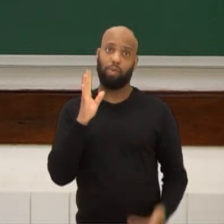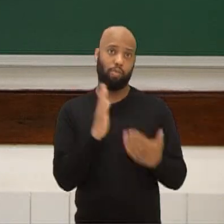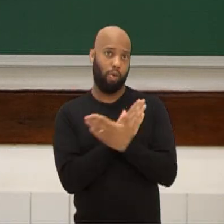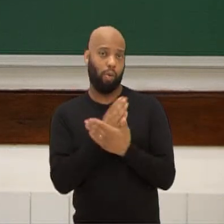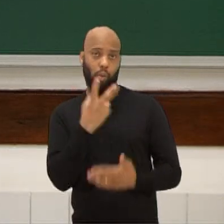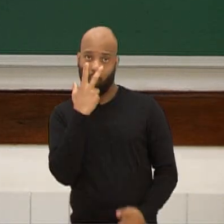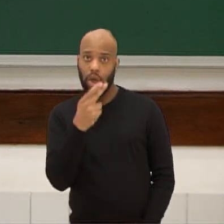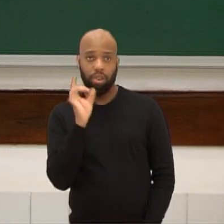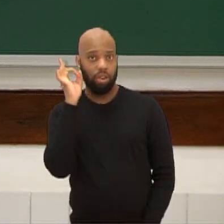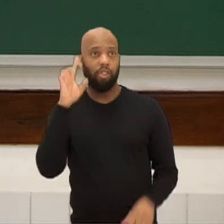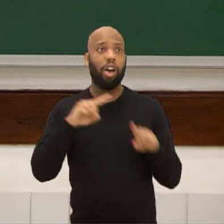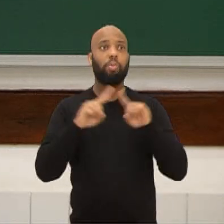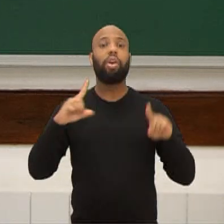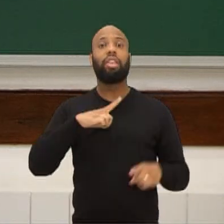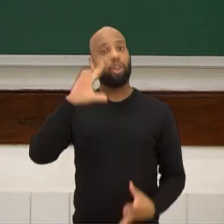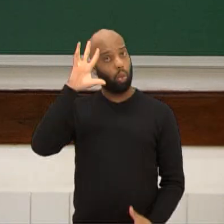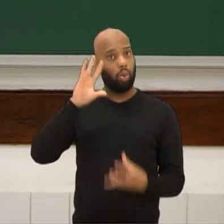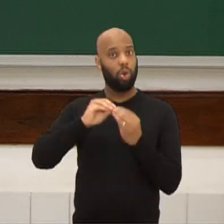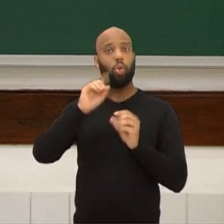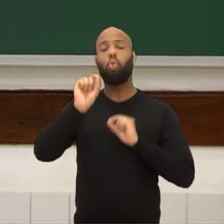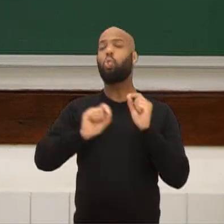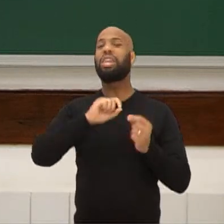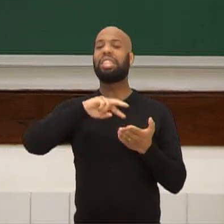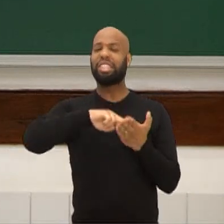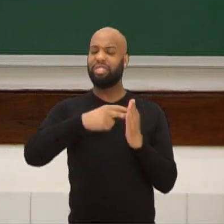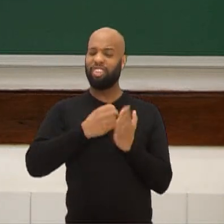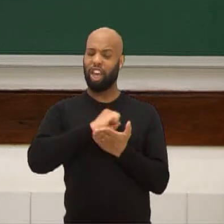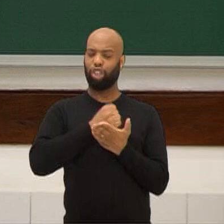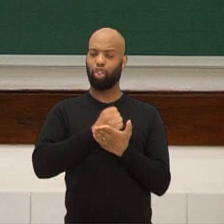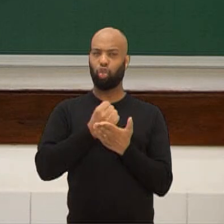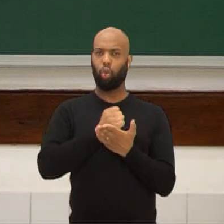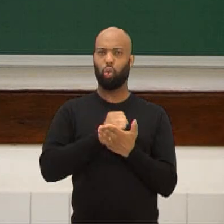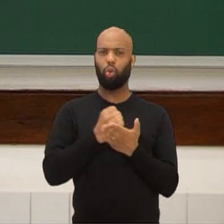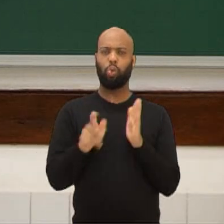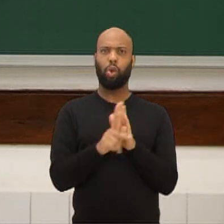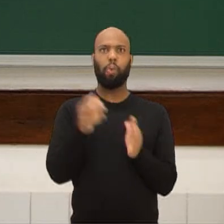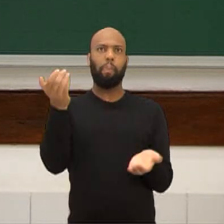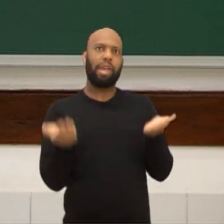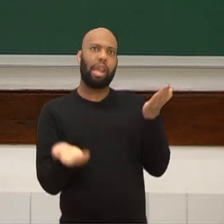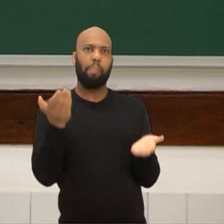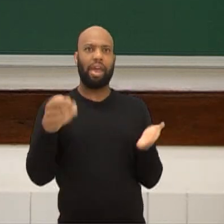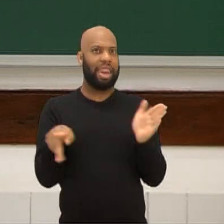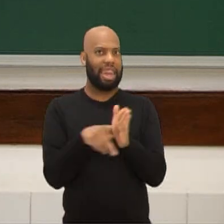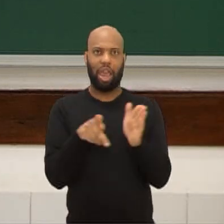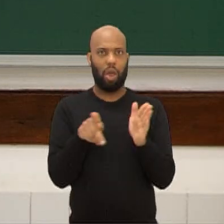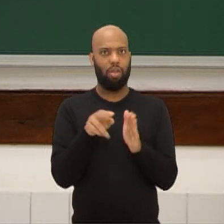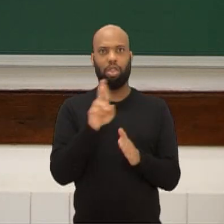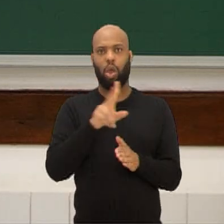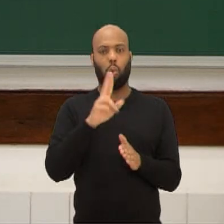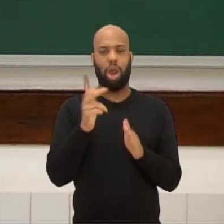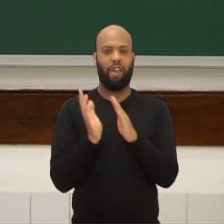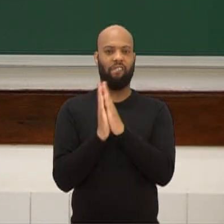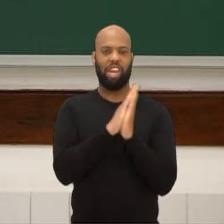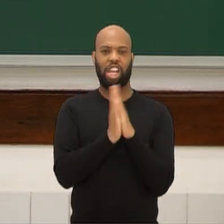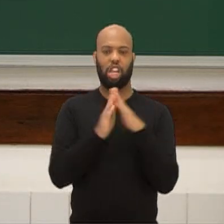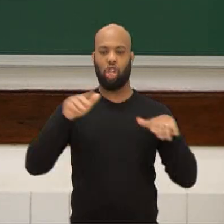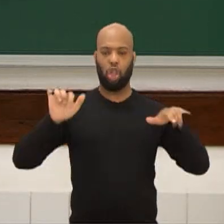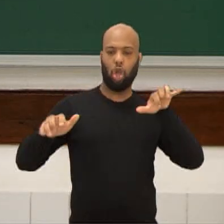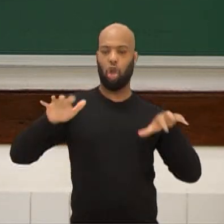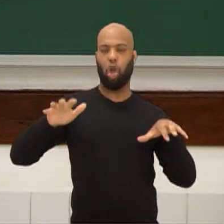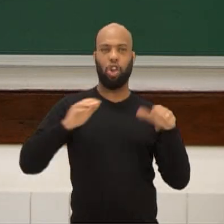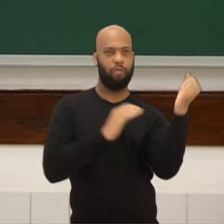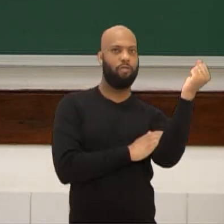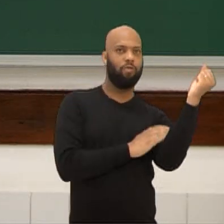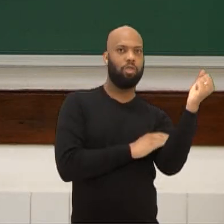você precisa entender primeiro o que são os jogos de malabares, né? Então, você não pode confundir os jogos dos fantoches, os jogos de